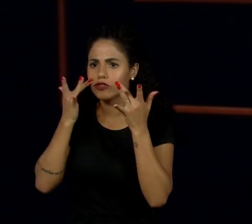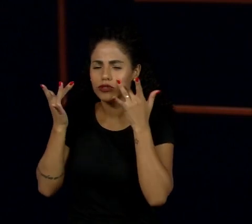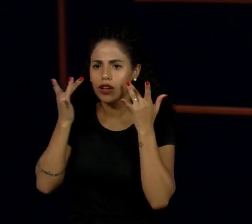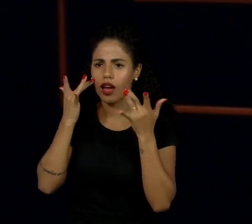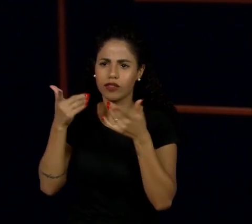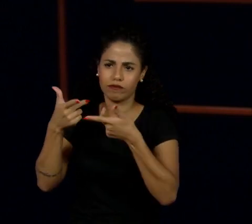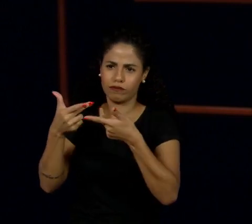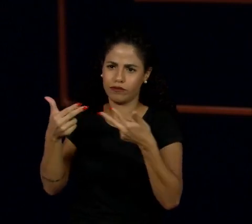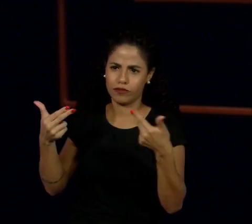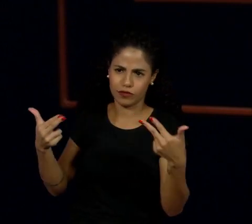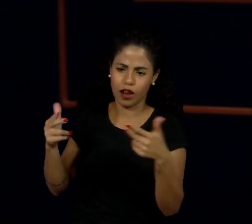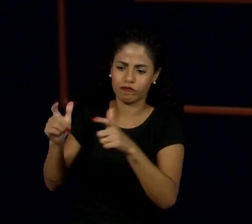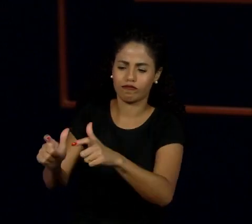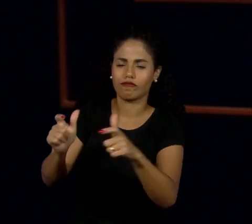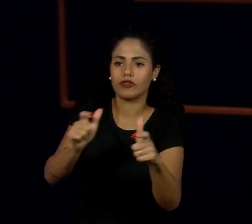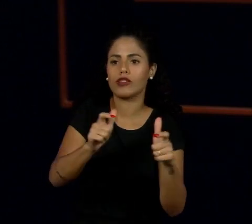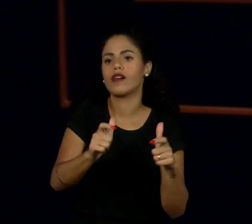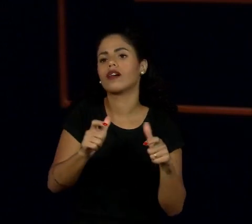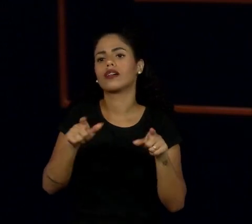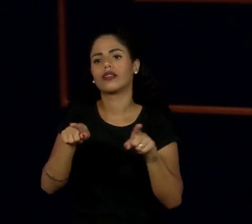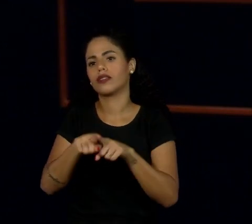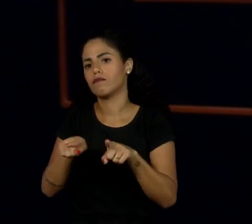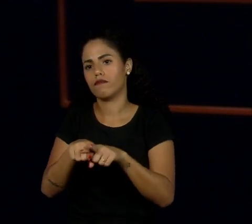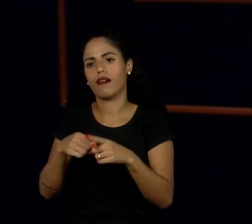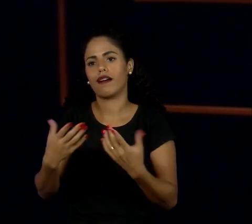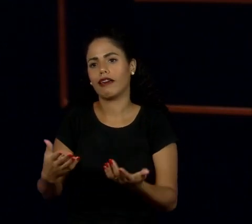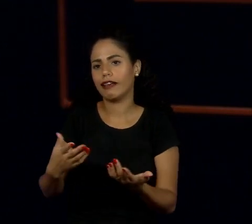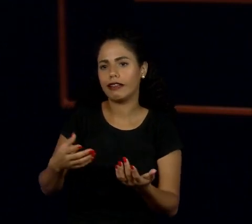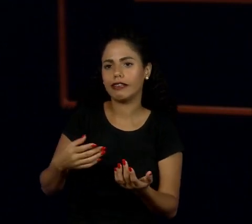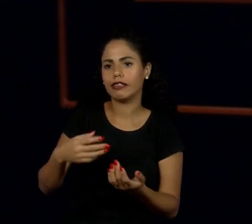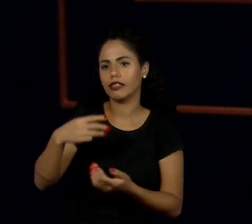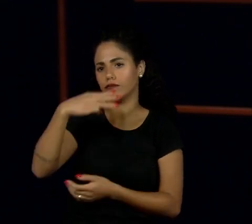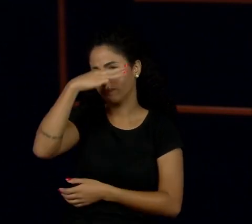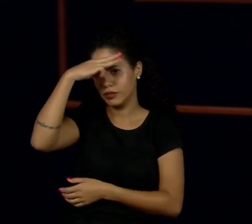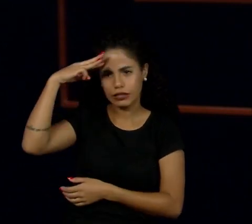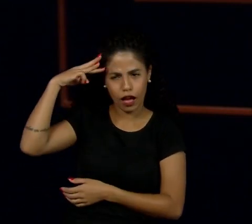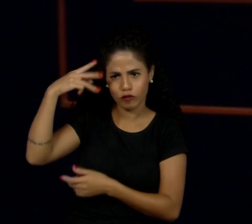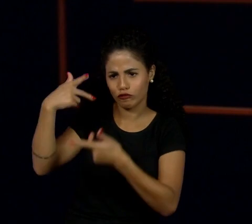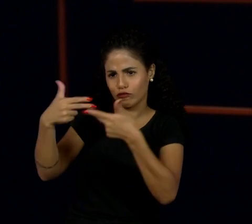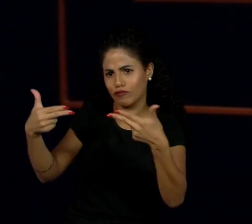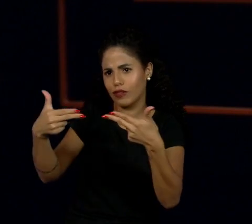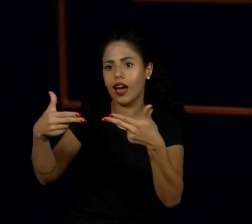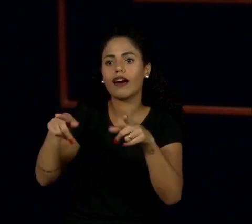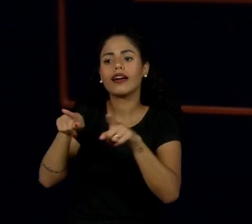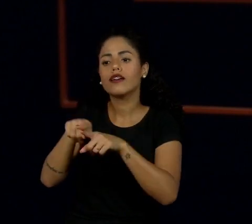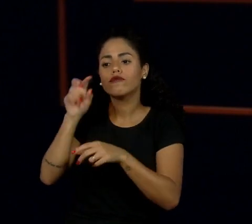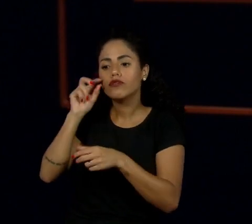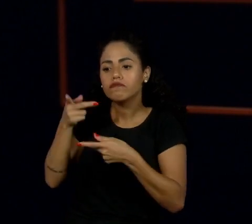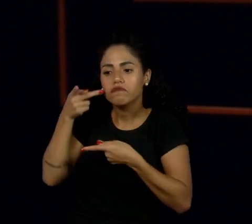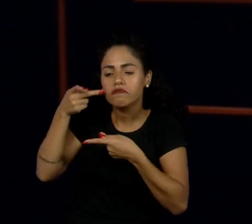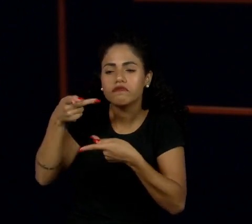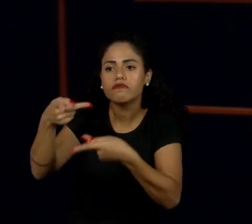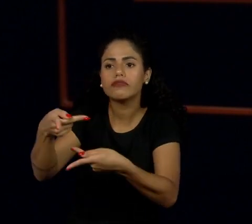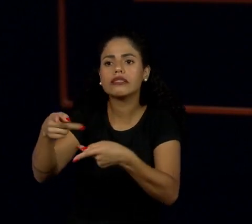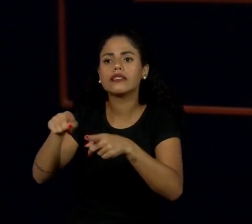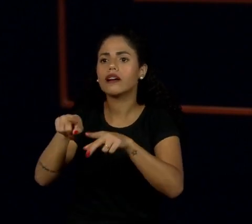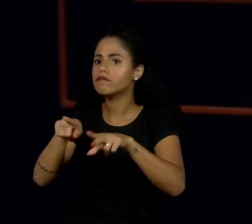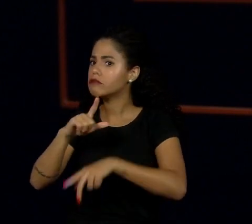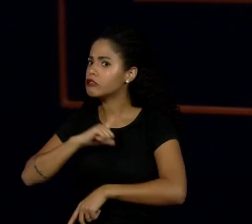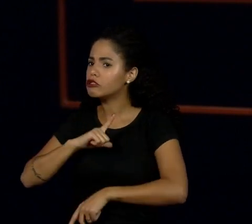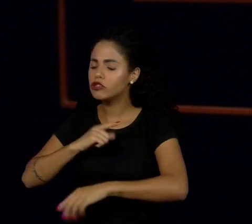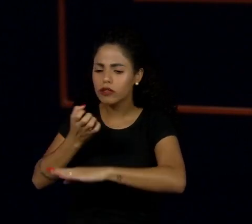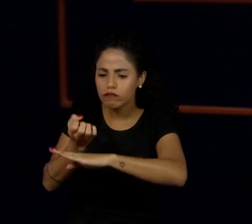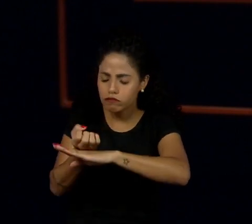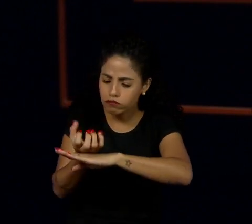Belém ou em Manaus, eu sempre ia visitar as Vitórias Régias e sempre me interessei muito